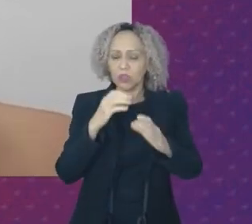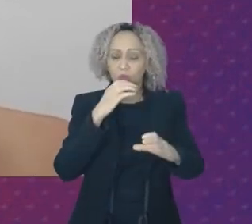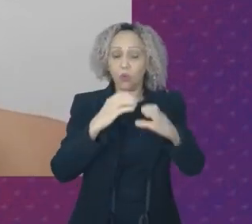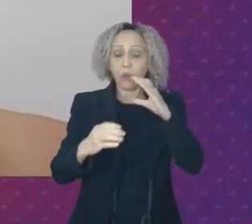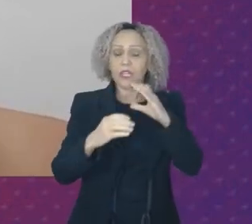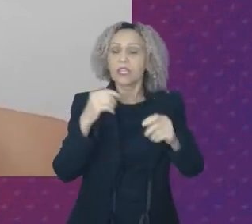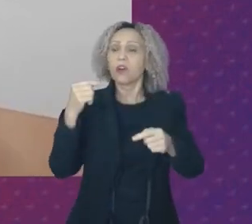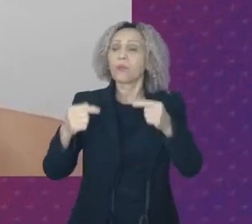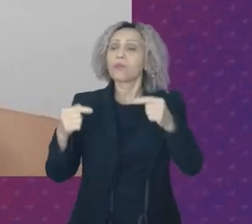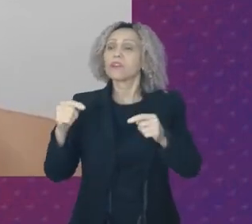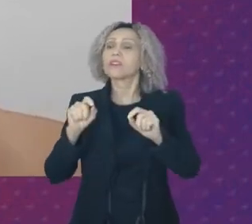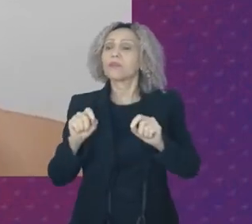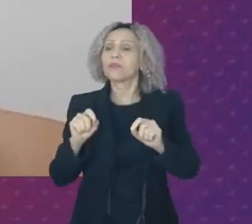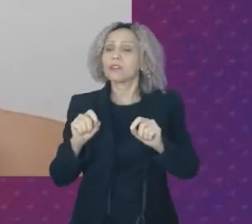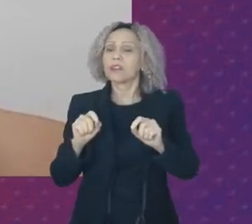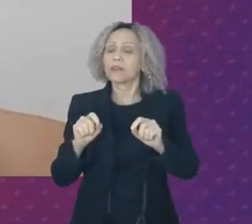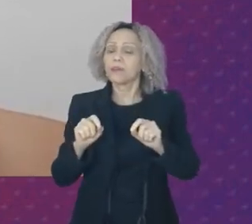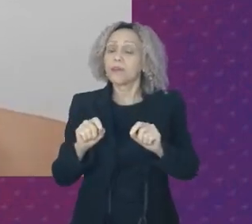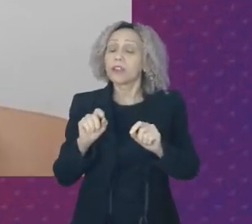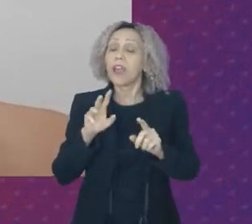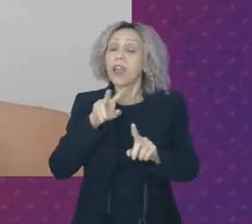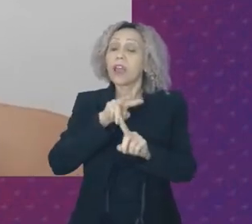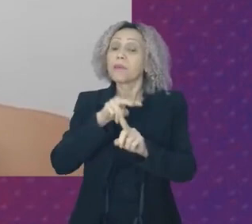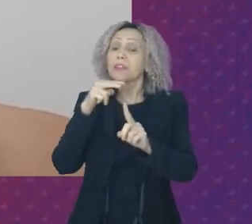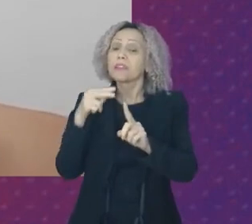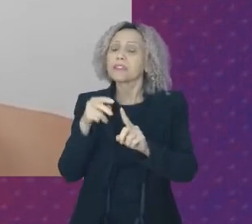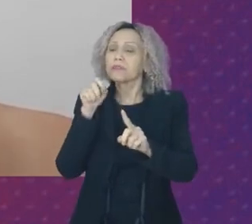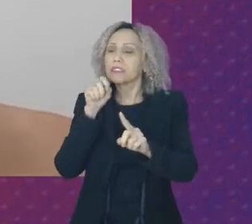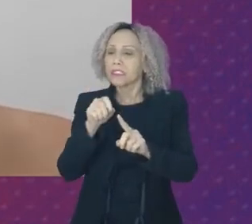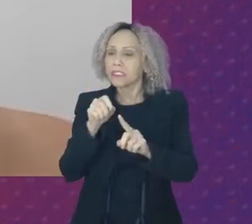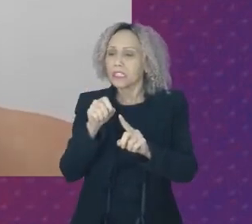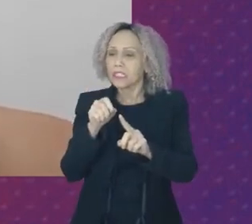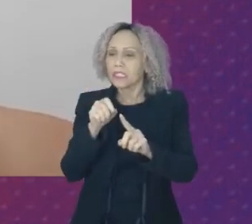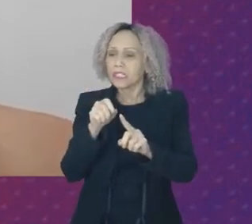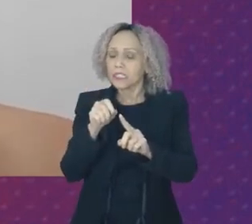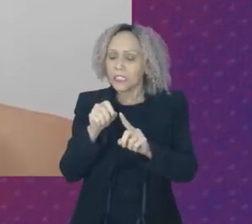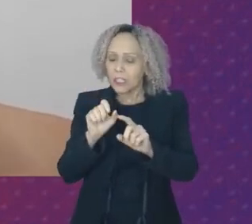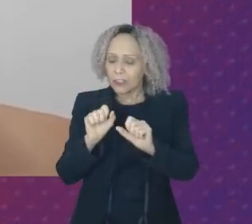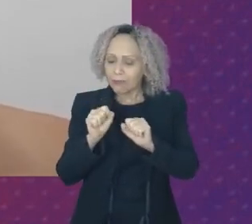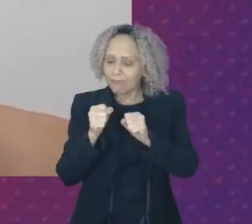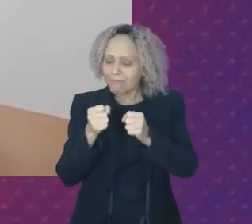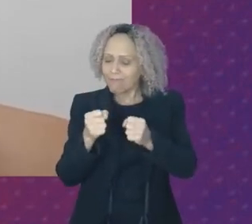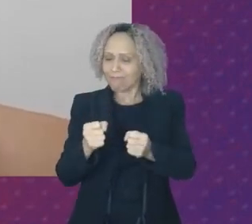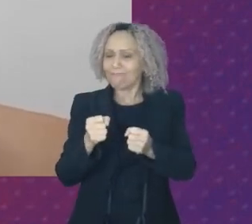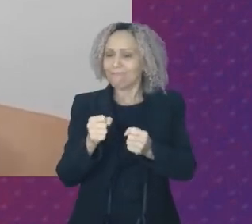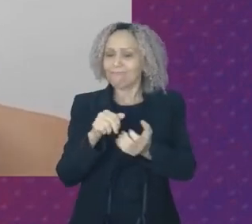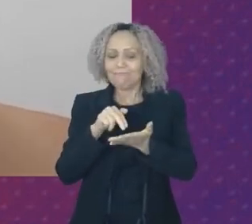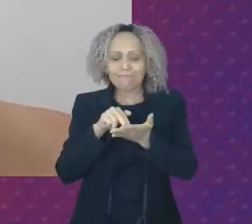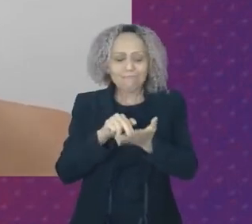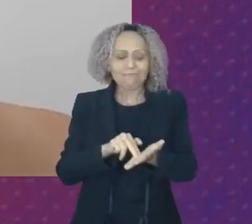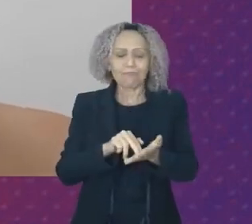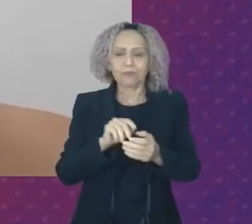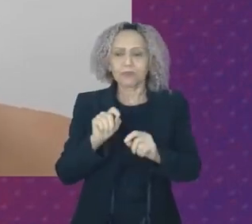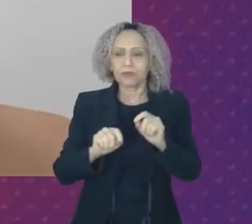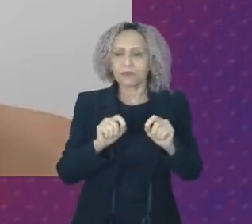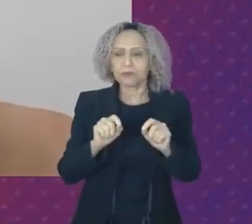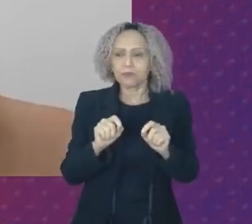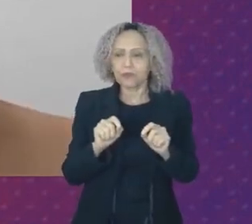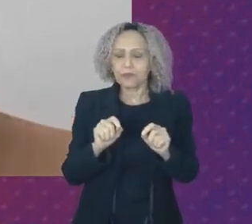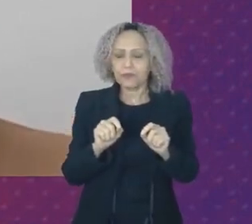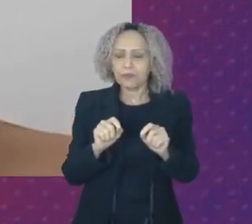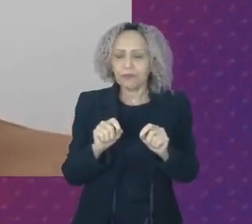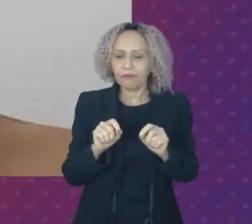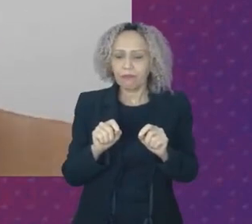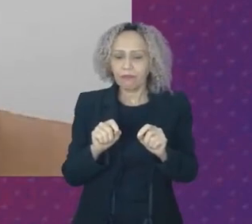política, porque ele vem com essa perspectiva de potencializar, né, de fazer